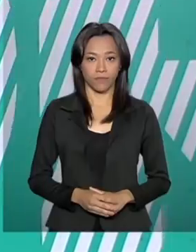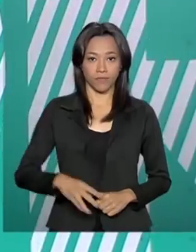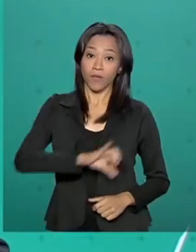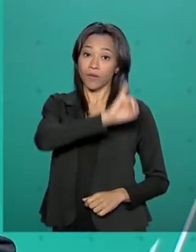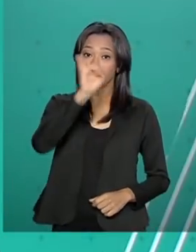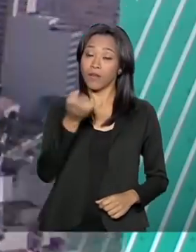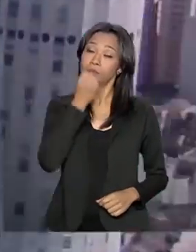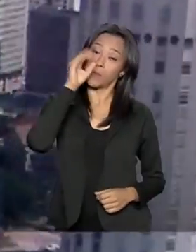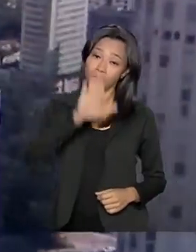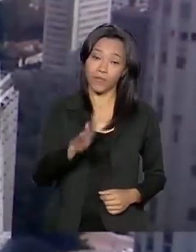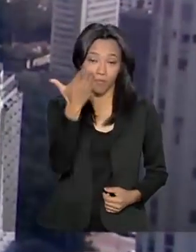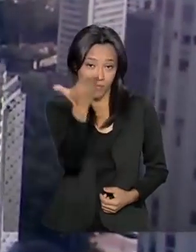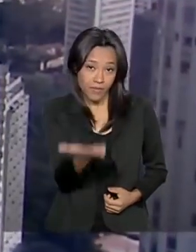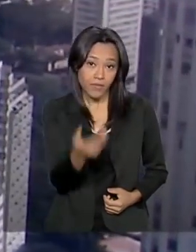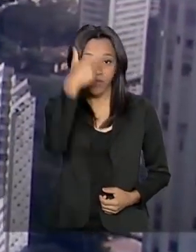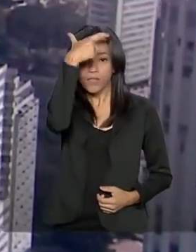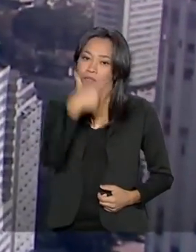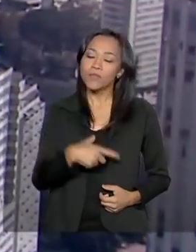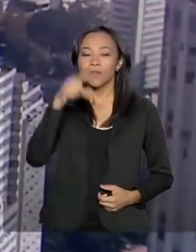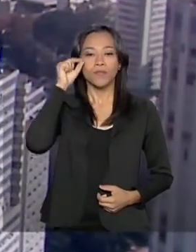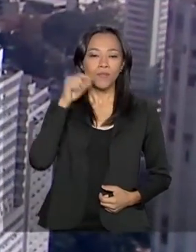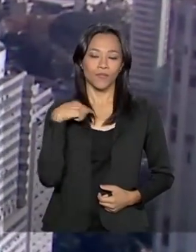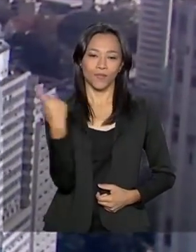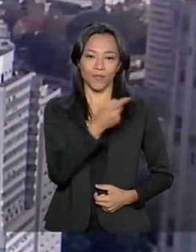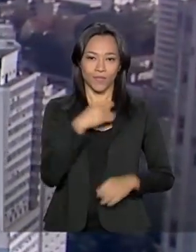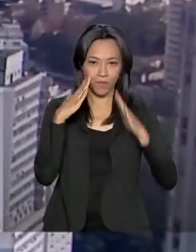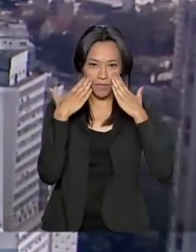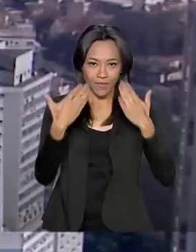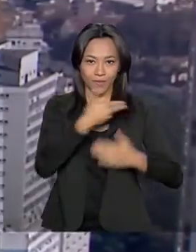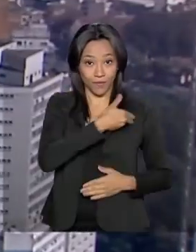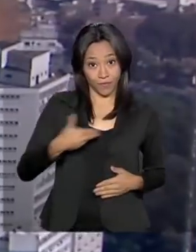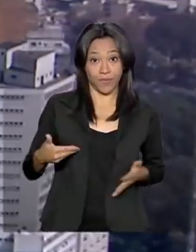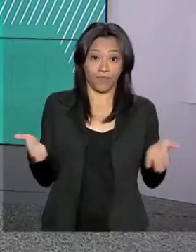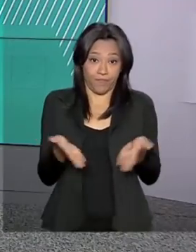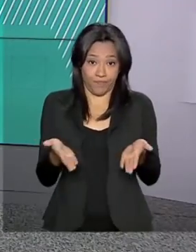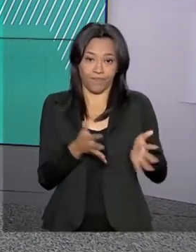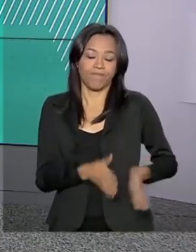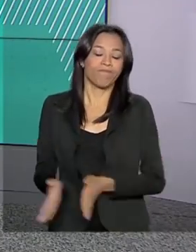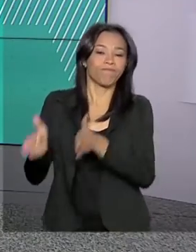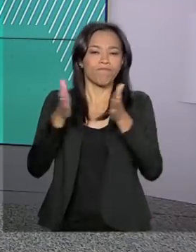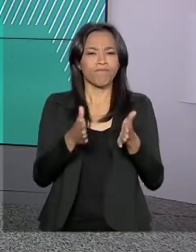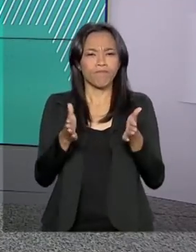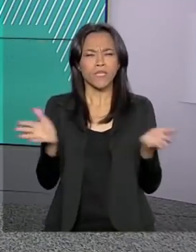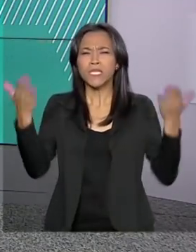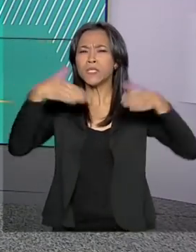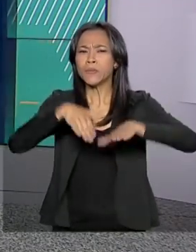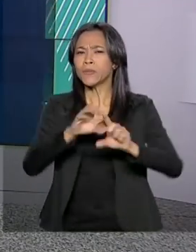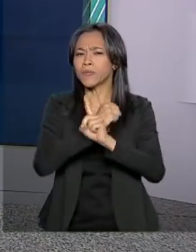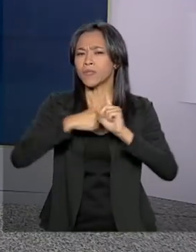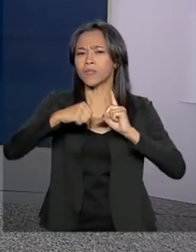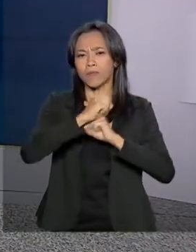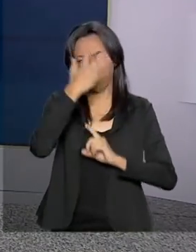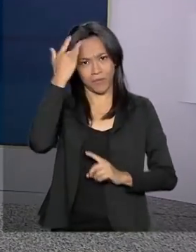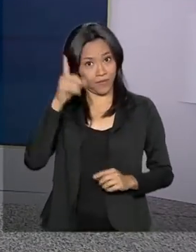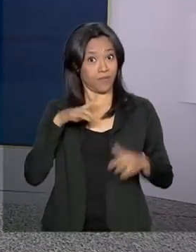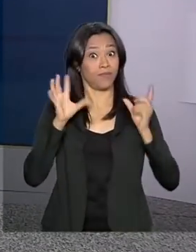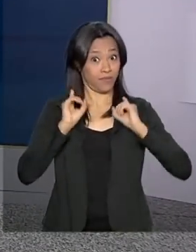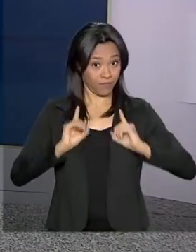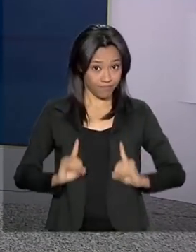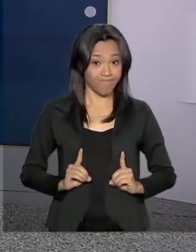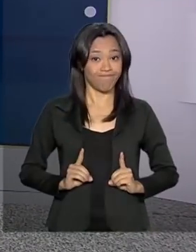Olá, boa tarde para você. Eu sou Roberto Camargo e está no ar o Governo Agora. Inclusão social de pessoas com